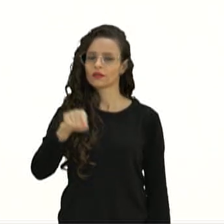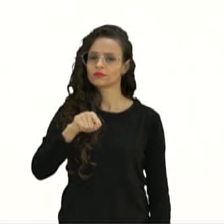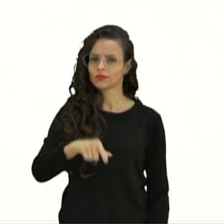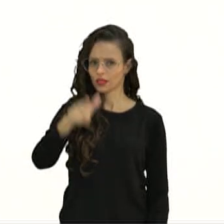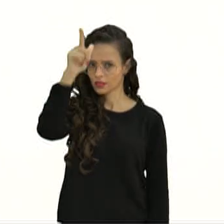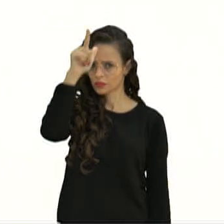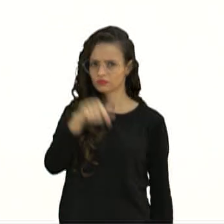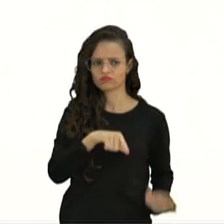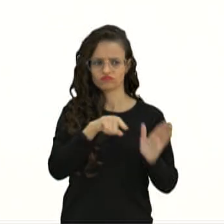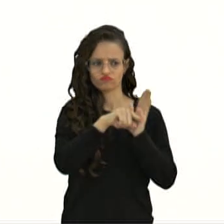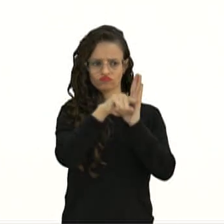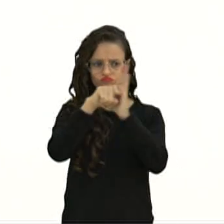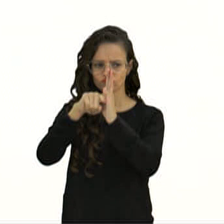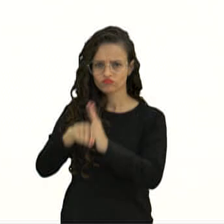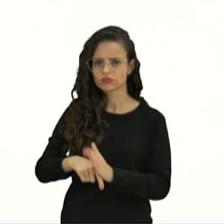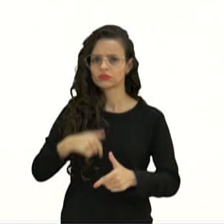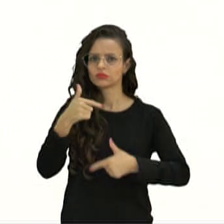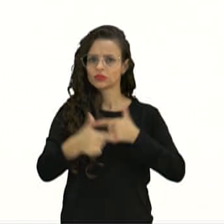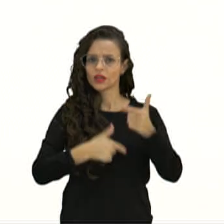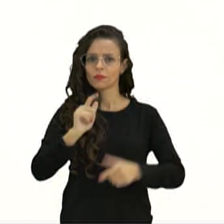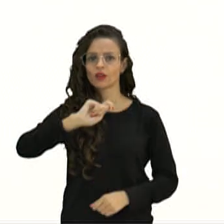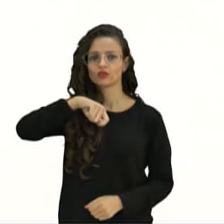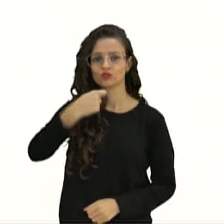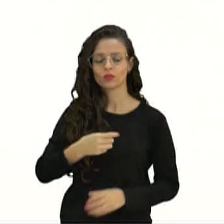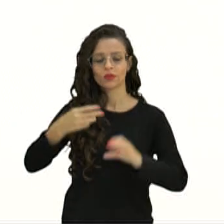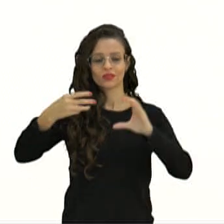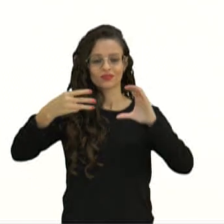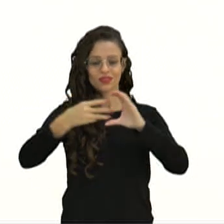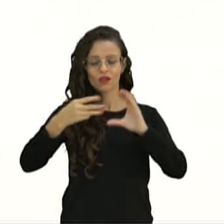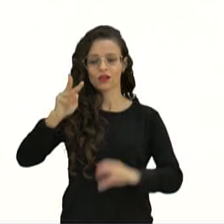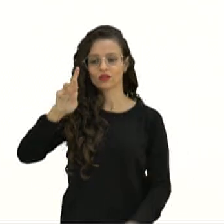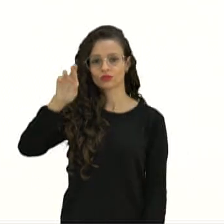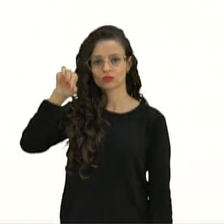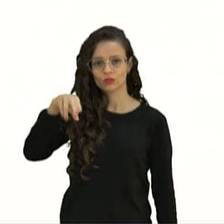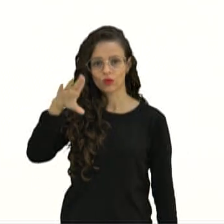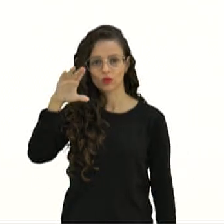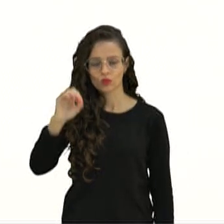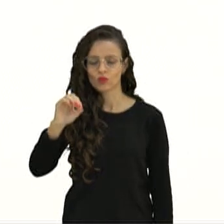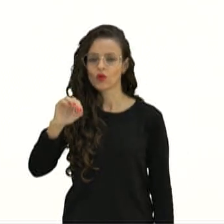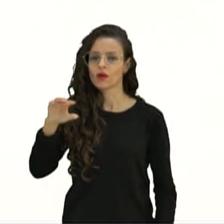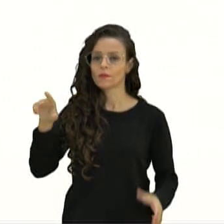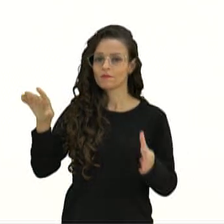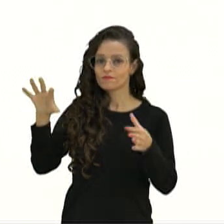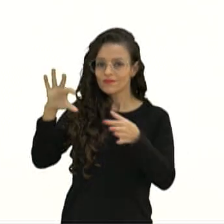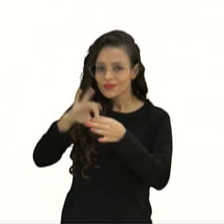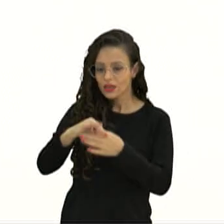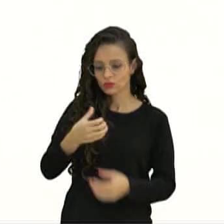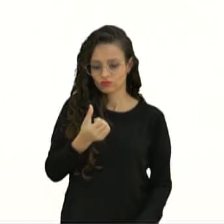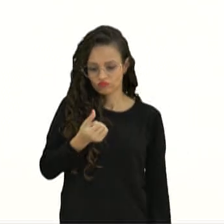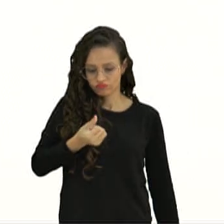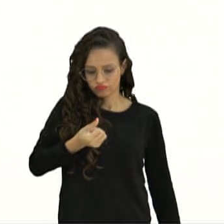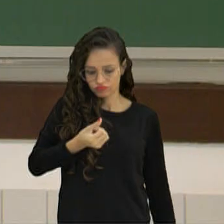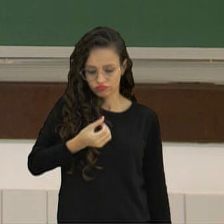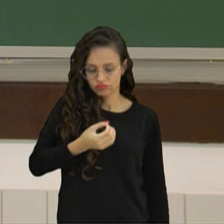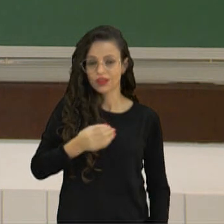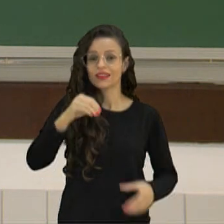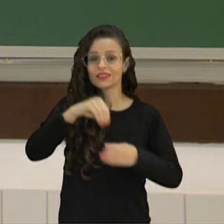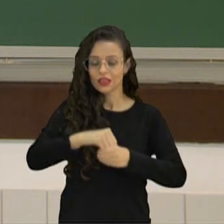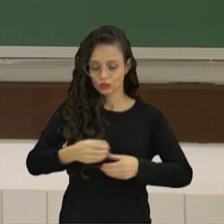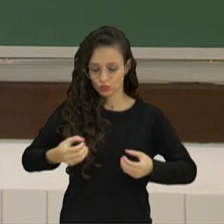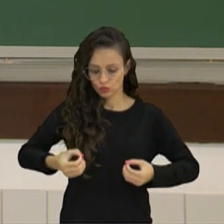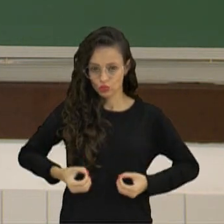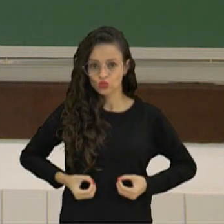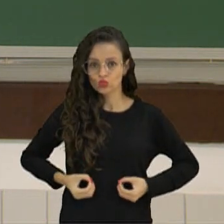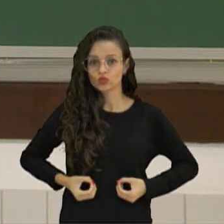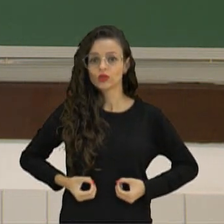trabalhos relacionados às células tronco embrionárias. Aquelas células que estão lá dentro do útero materno,